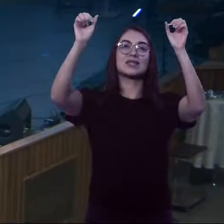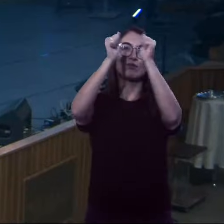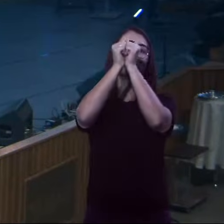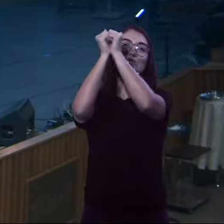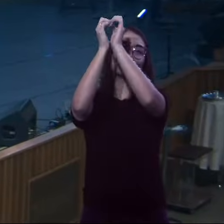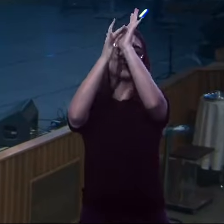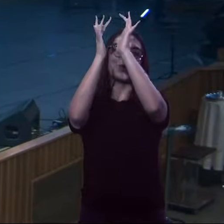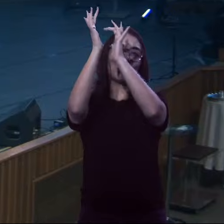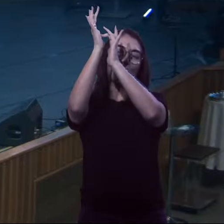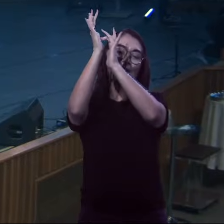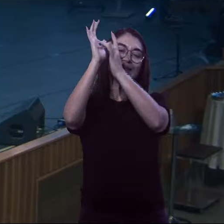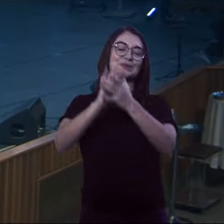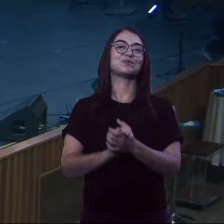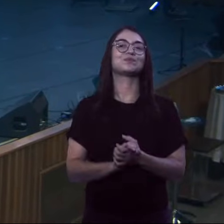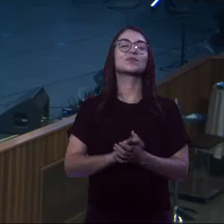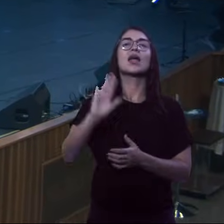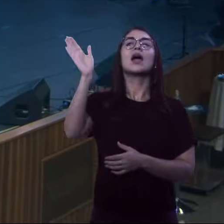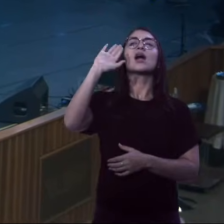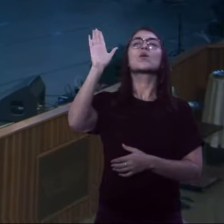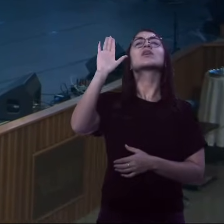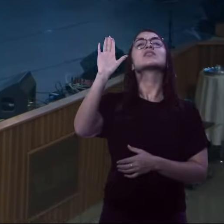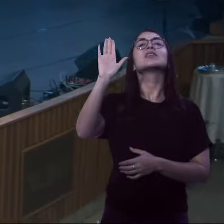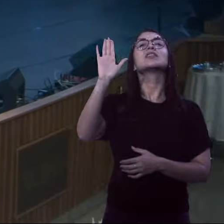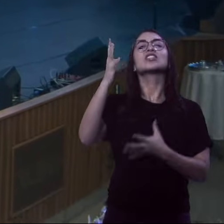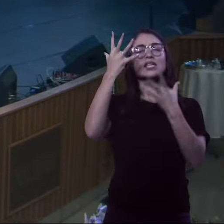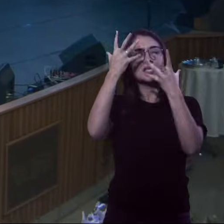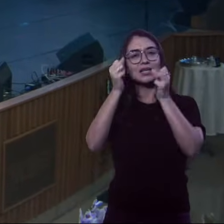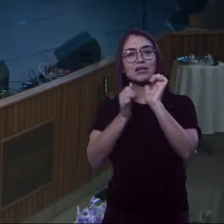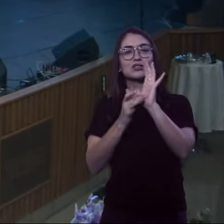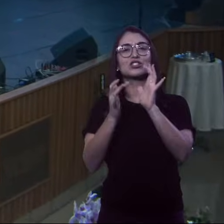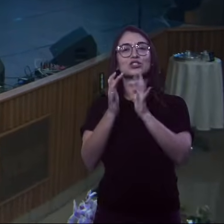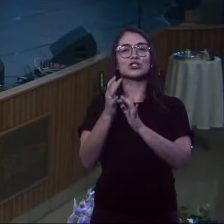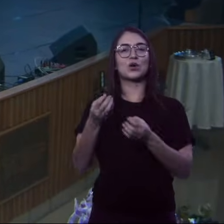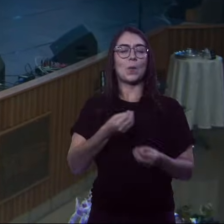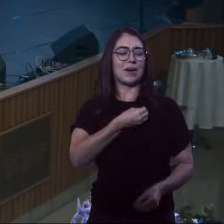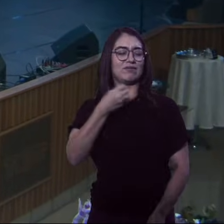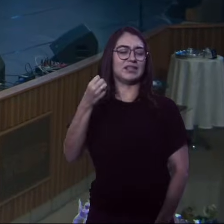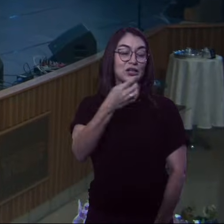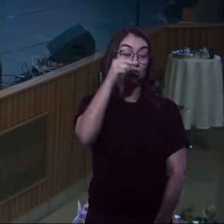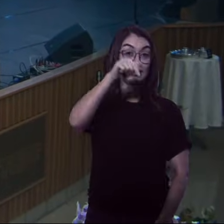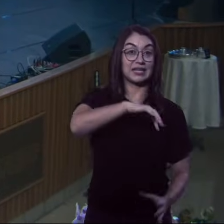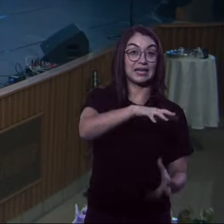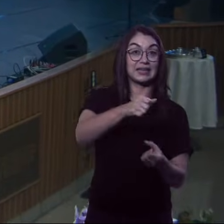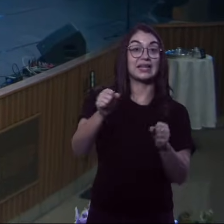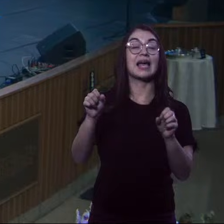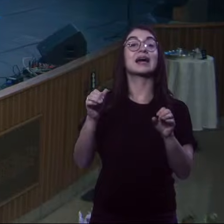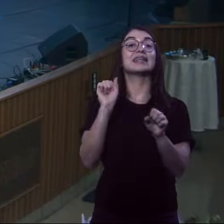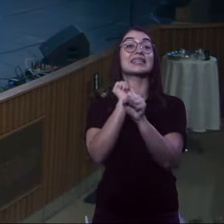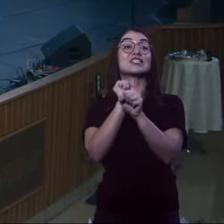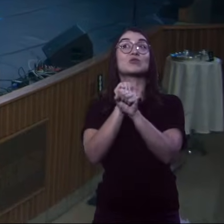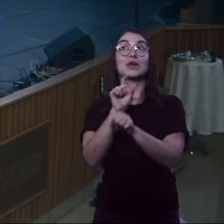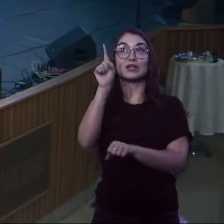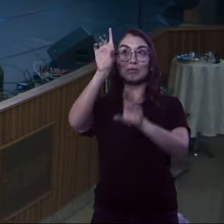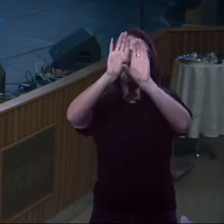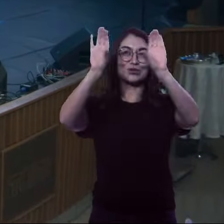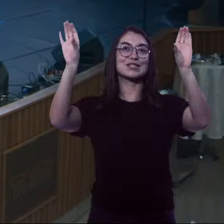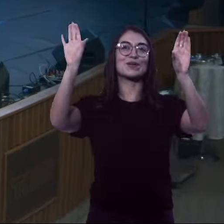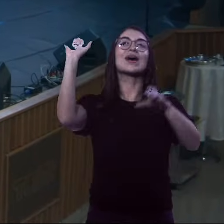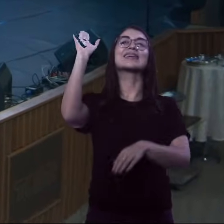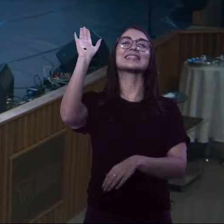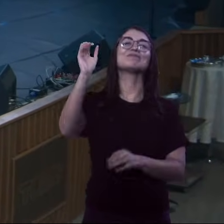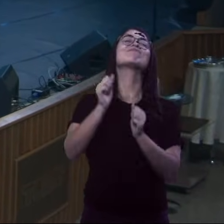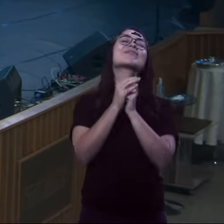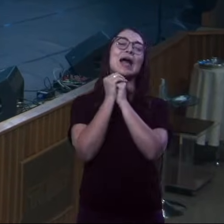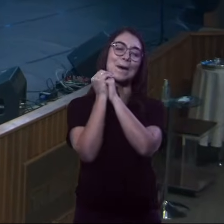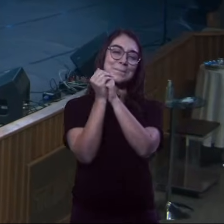já entregaram a vida para Jesus e tem uma vida nova aqui na terra e vai ter no céu? Você tem isso? Então comece a interceder, porque